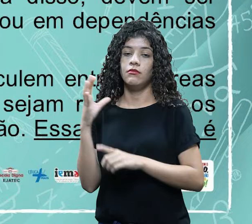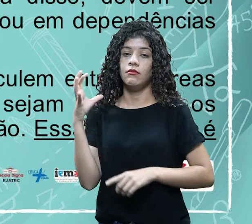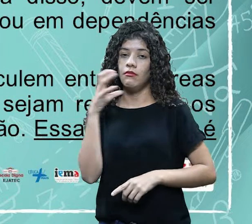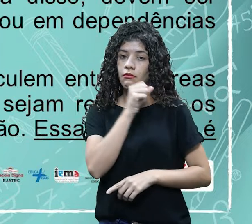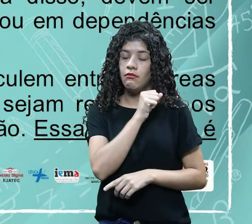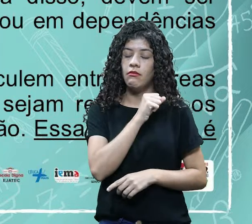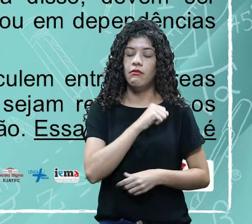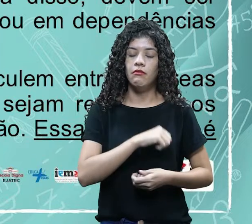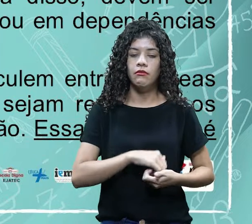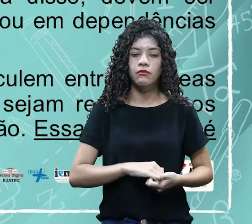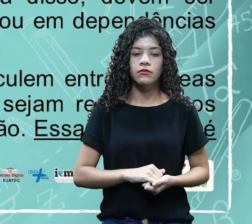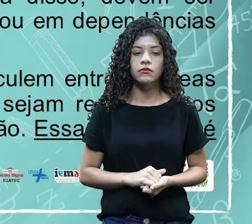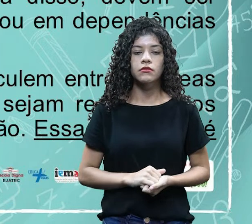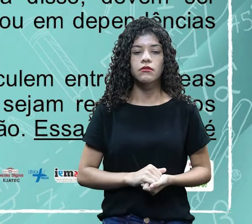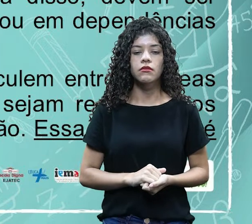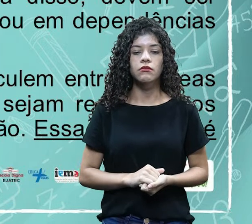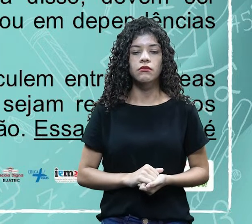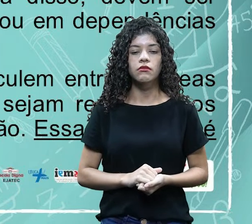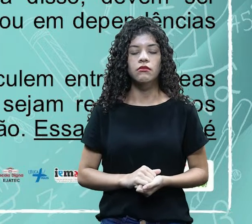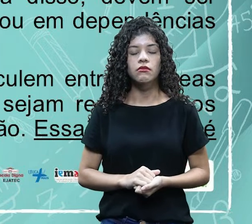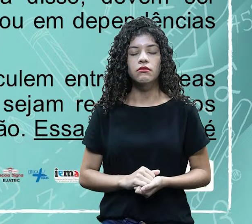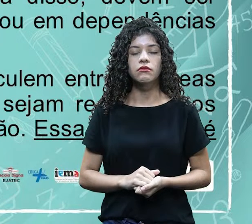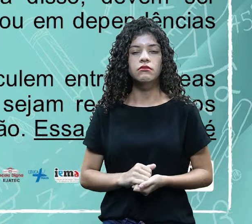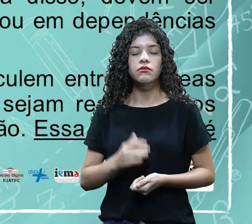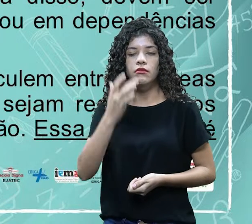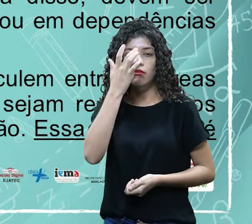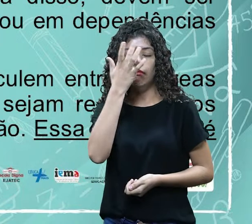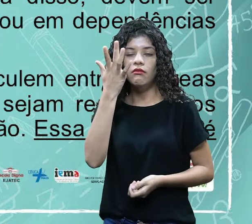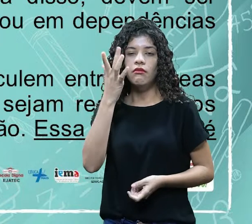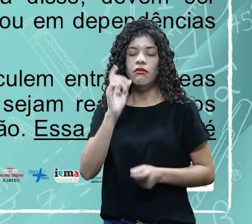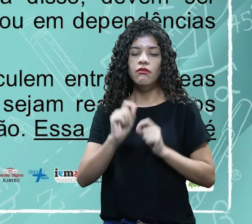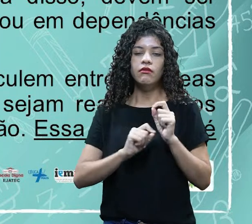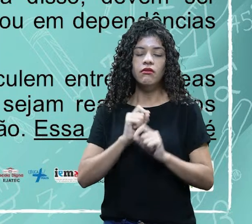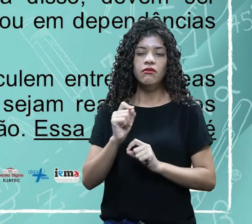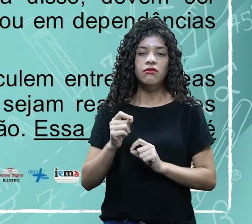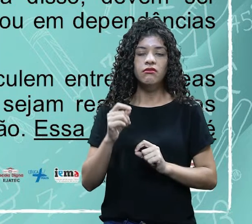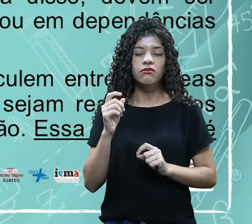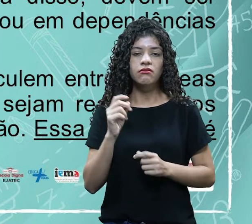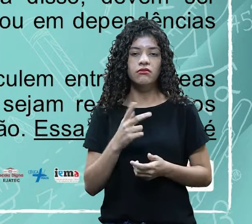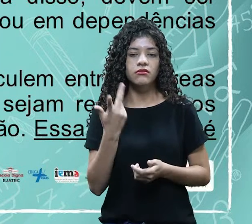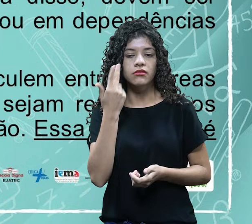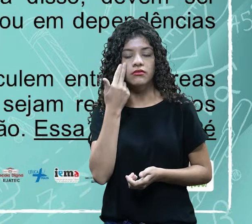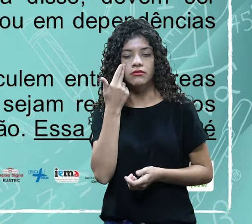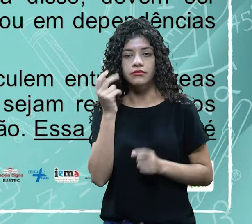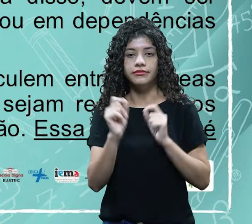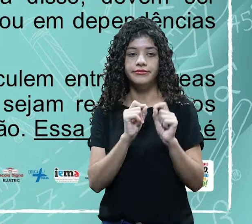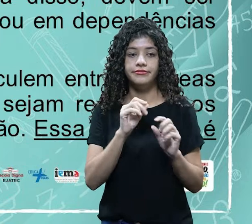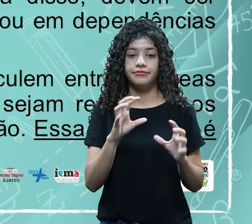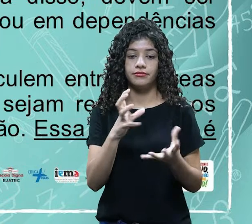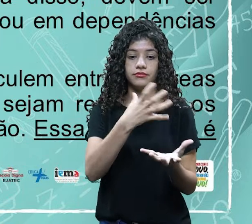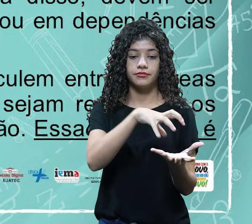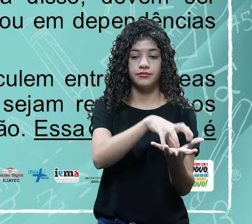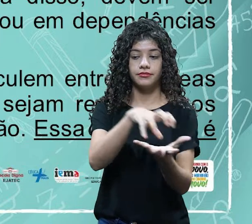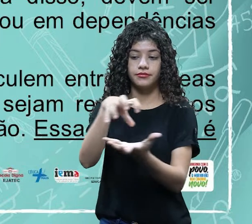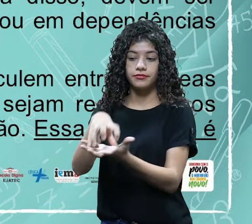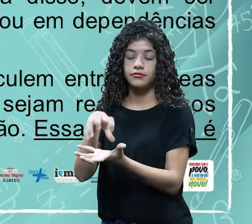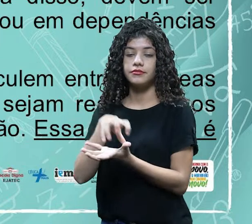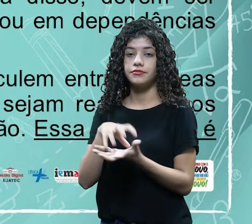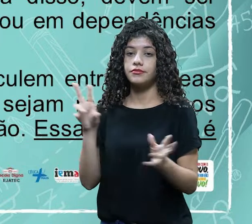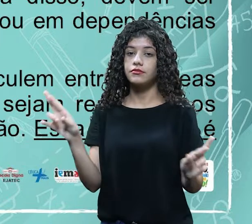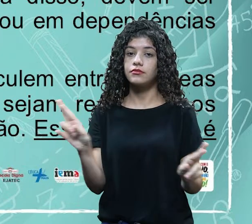documentos. Nessa idade, é natural que esses documentos eles circulem, né, entre os setores, as áreas envolvidas no